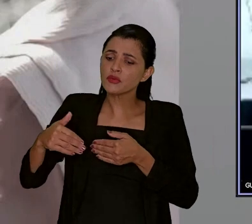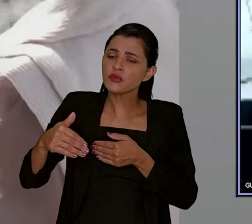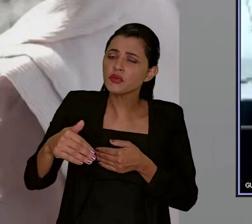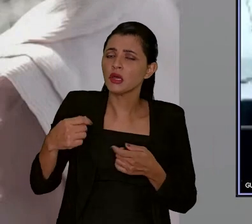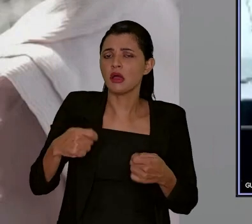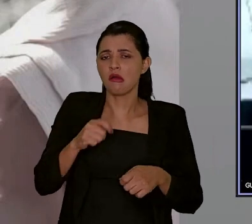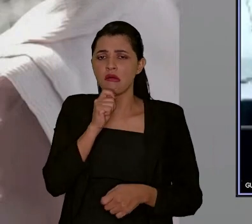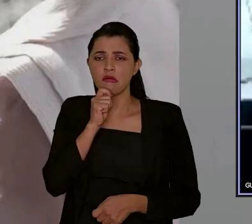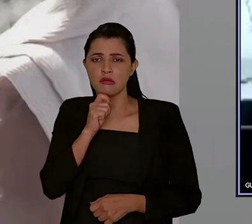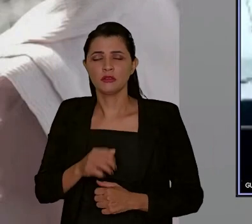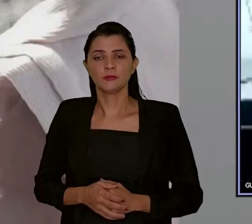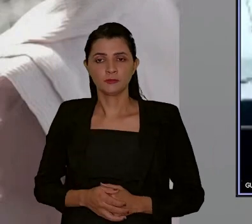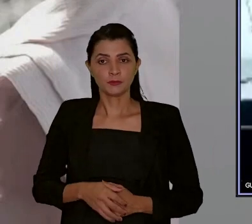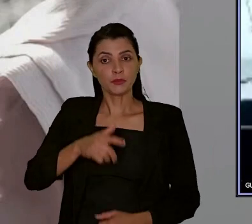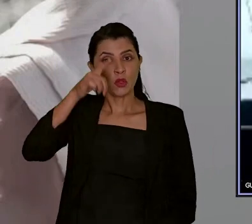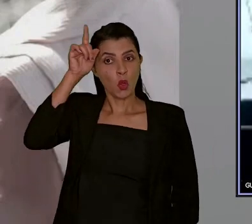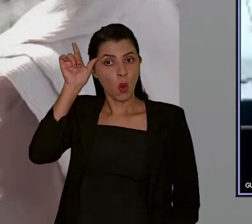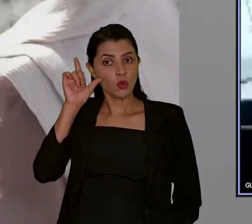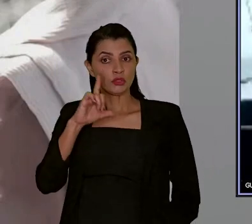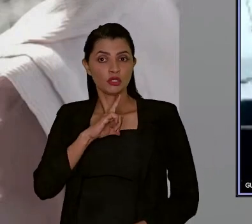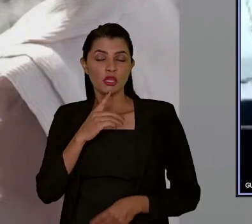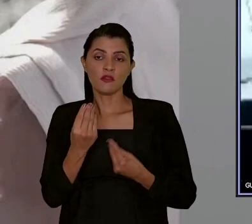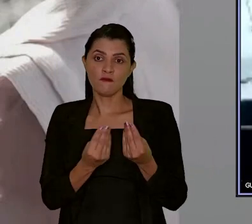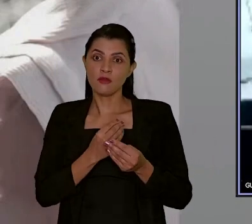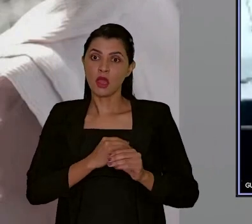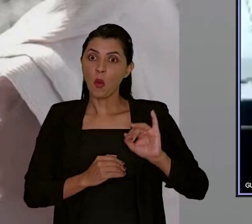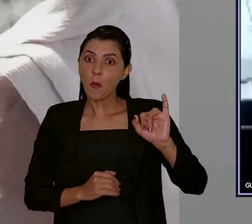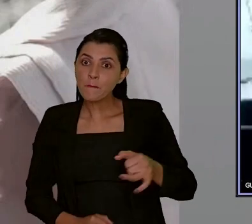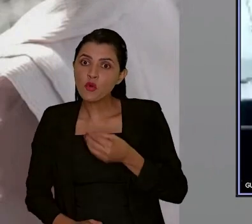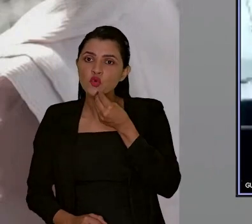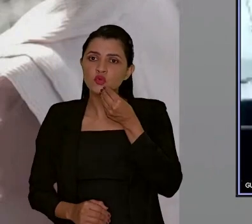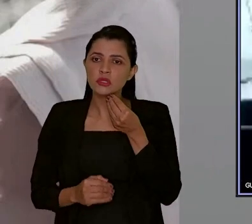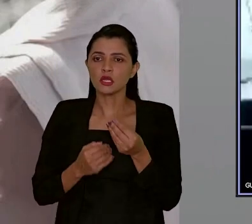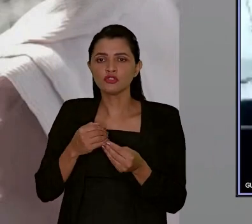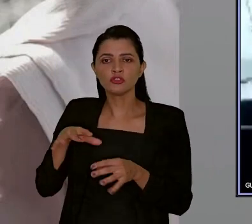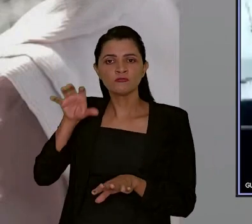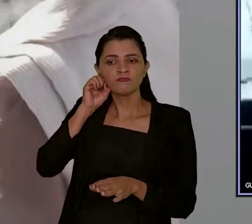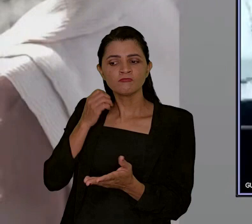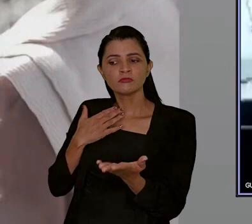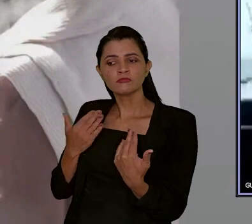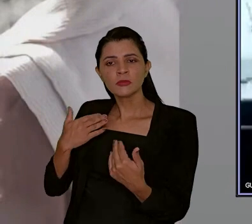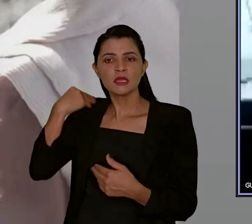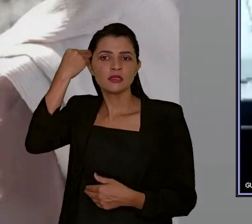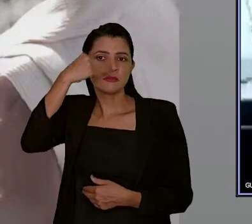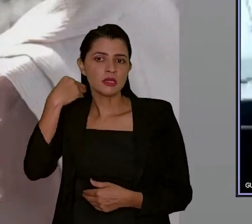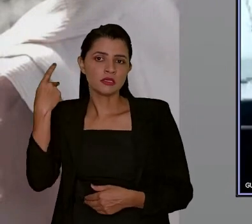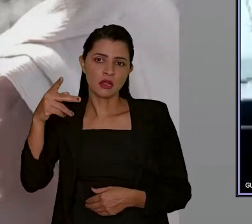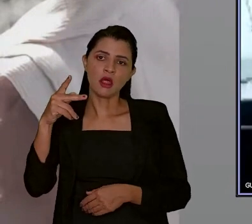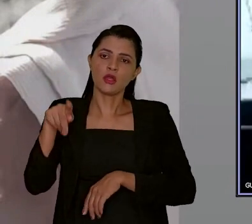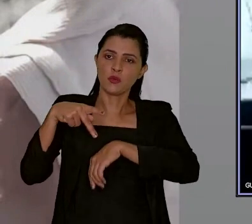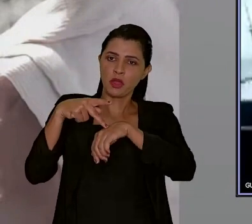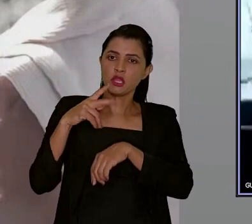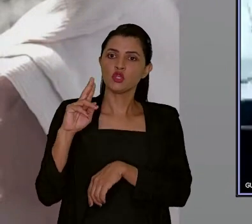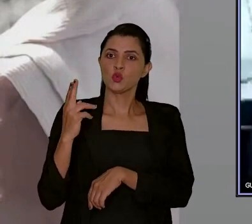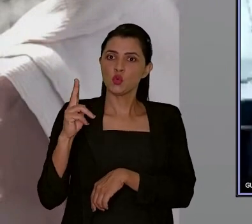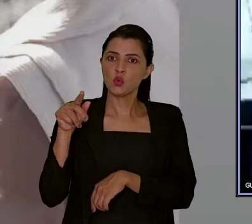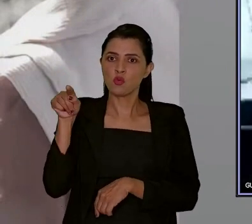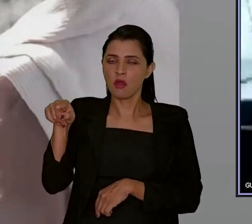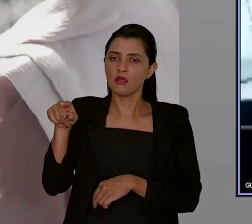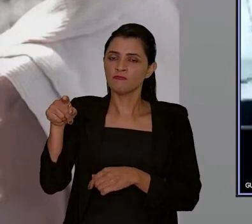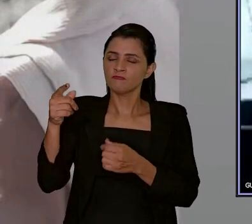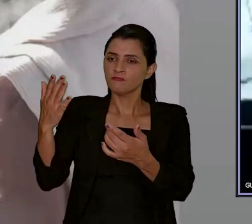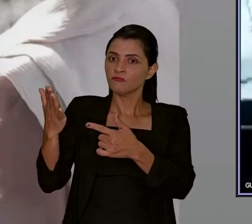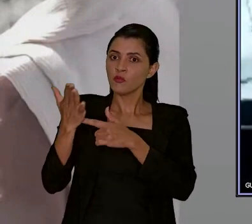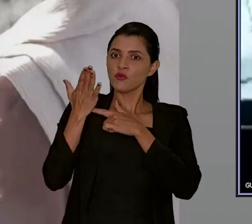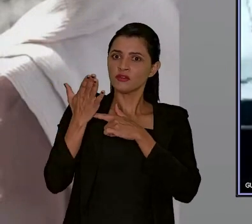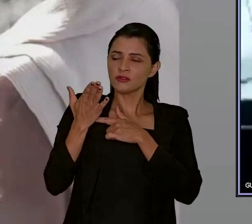tivemos a grande oportunidade de ouvir a experiência uruguaia, que foi brilhantemente apresentada pela doutora